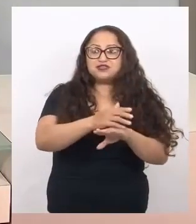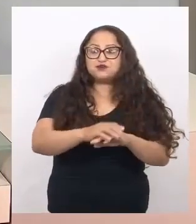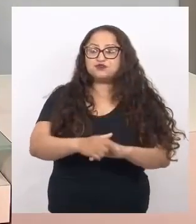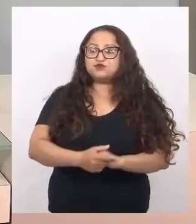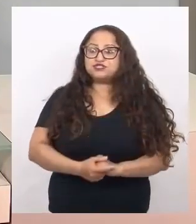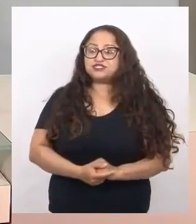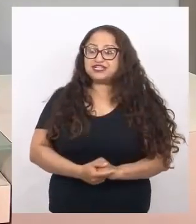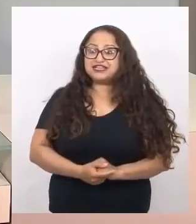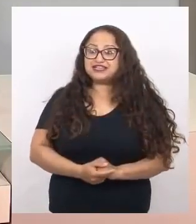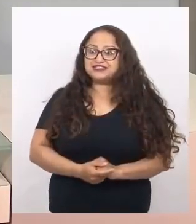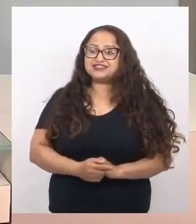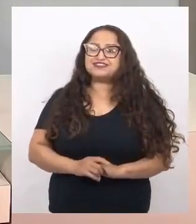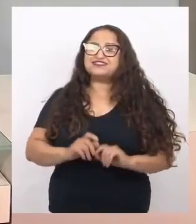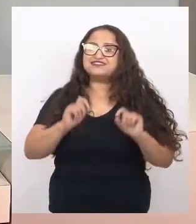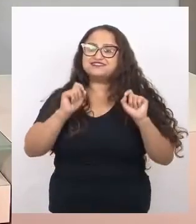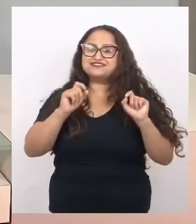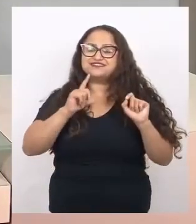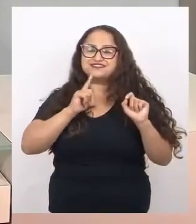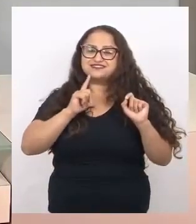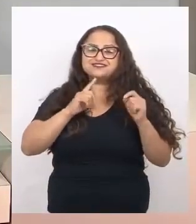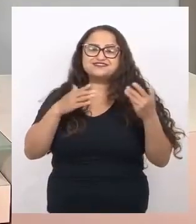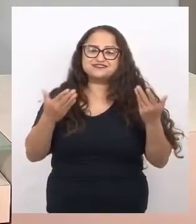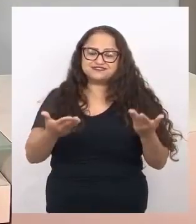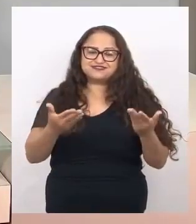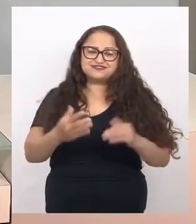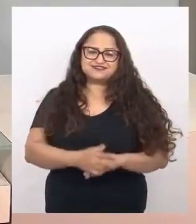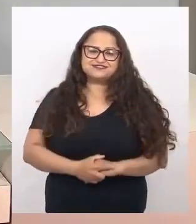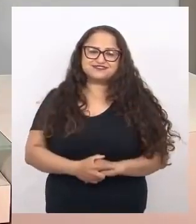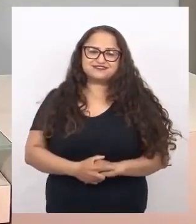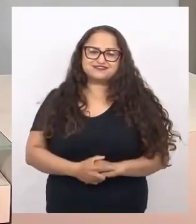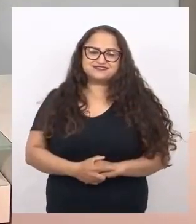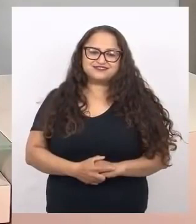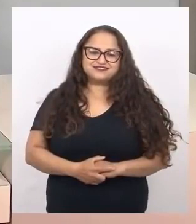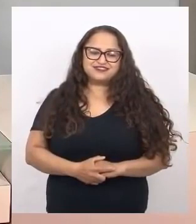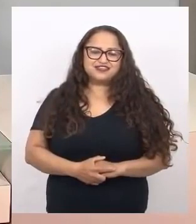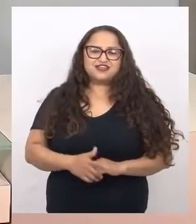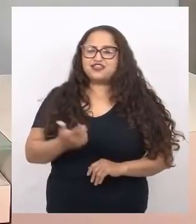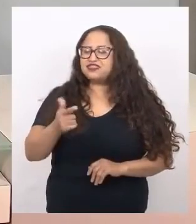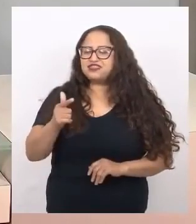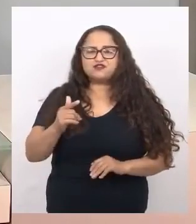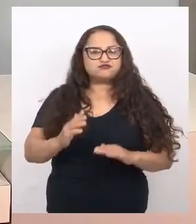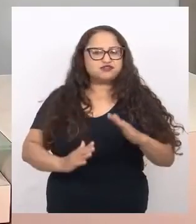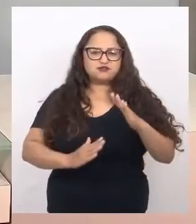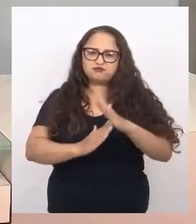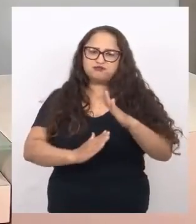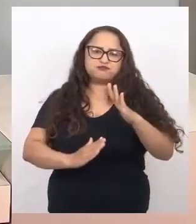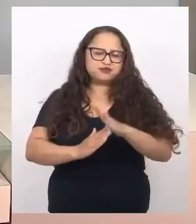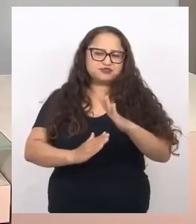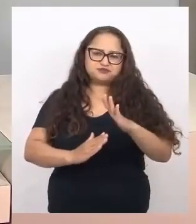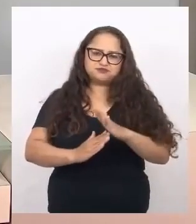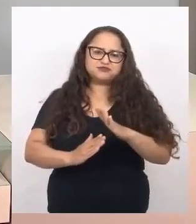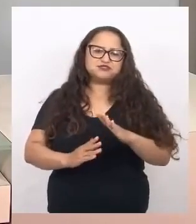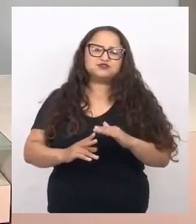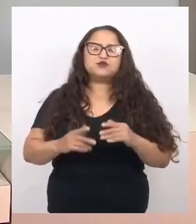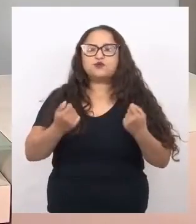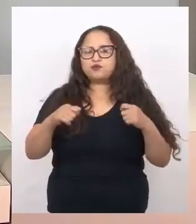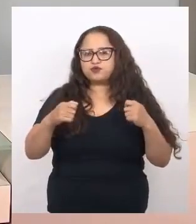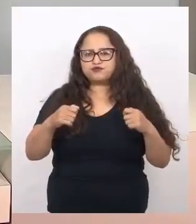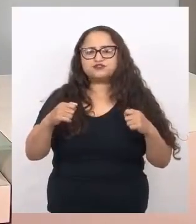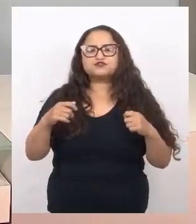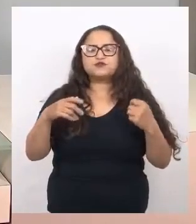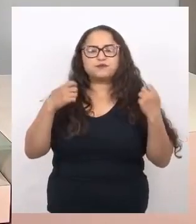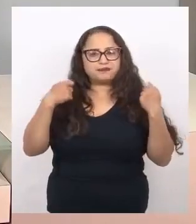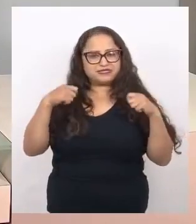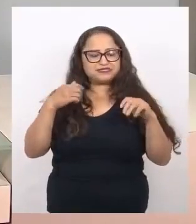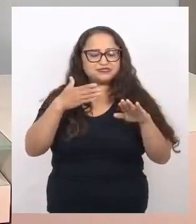A gente já tinha falado sobre isso, mas foi lá no comecinho. Então, não tem nenhum impedimento para a pessoa manifestar interesse, ela deve participar da